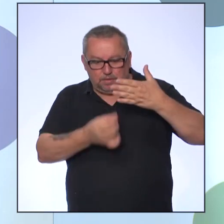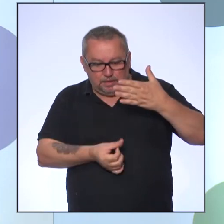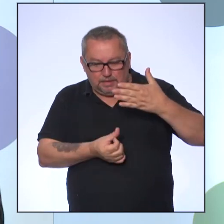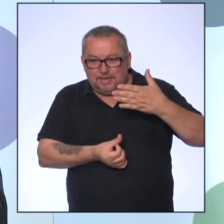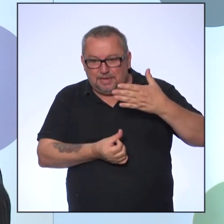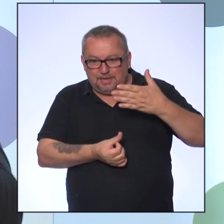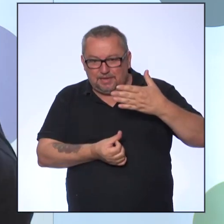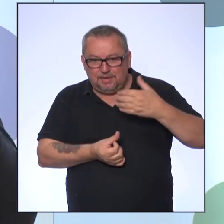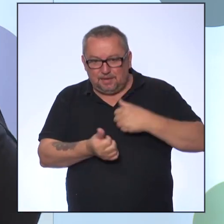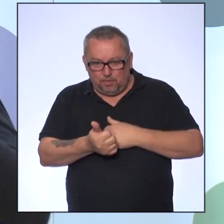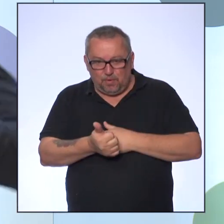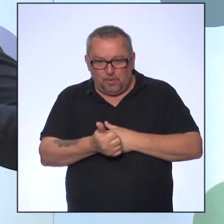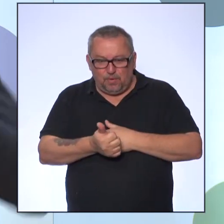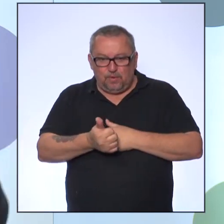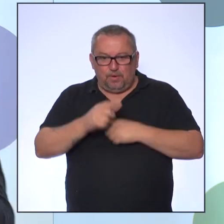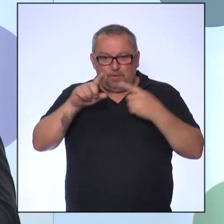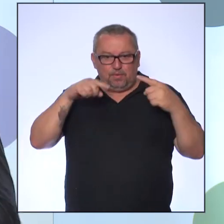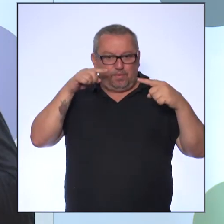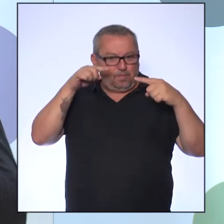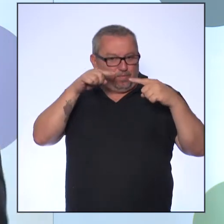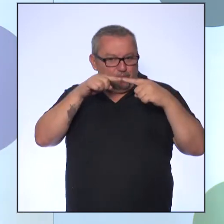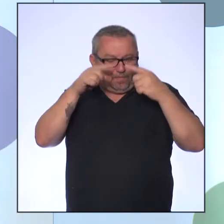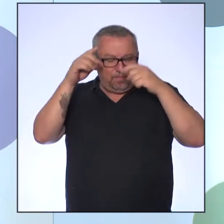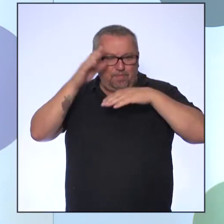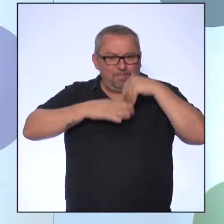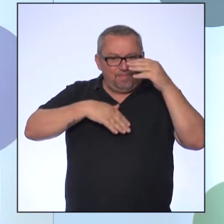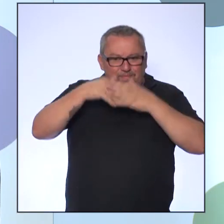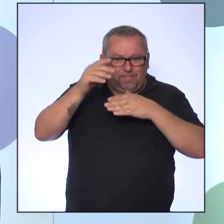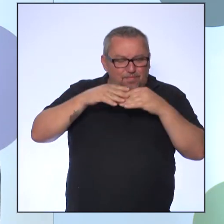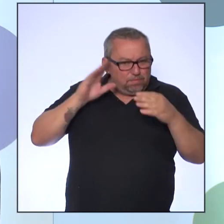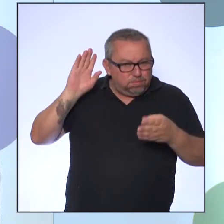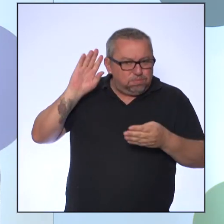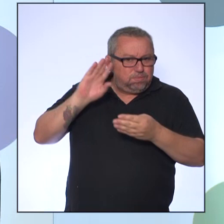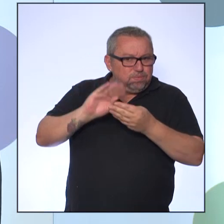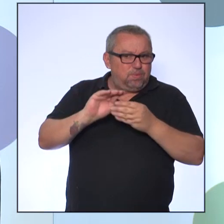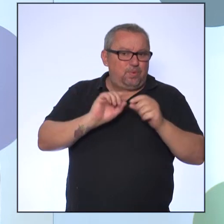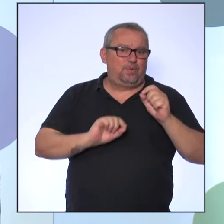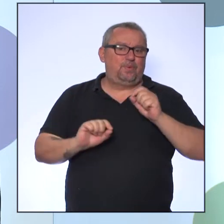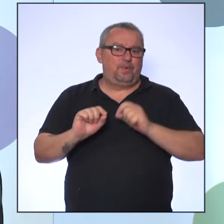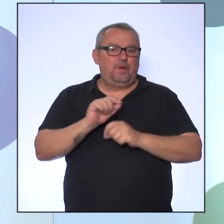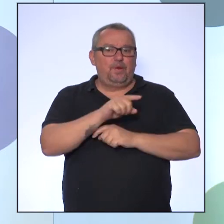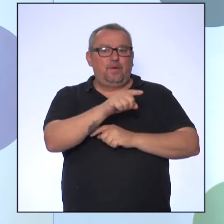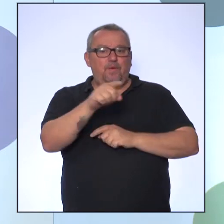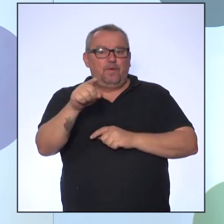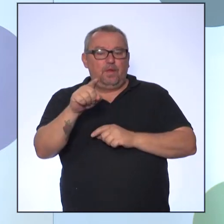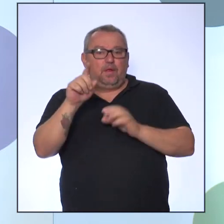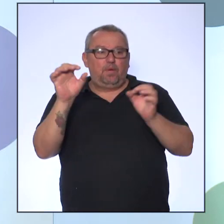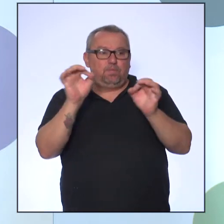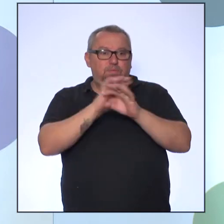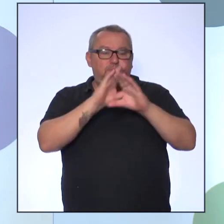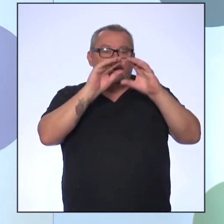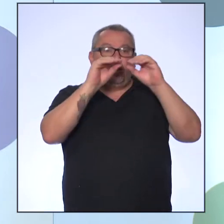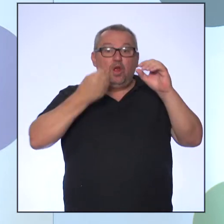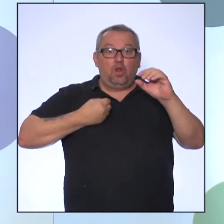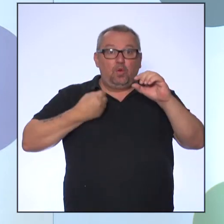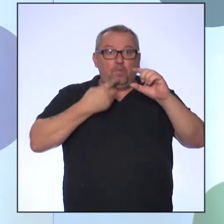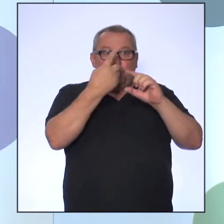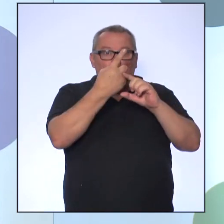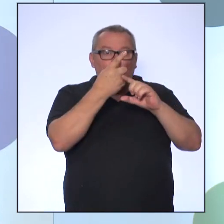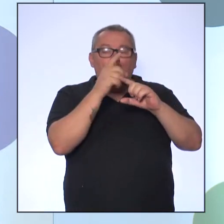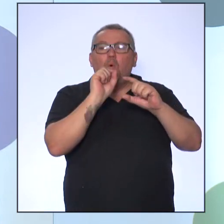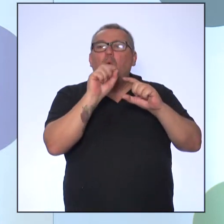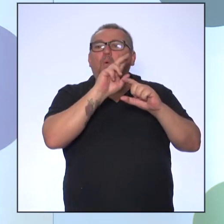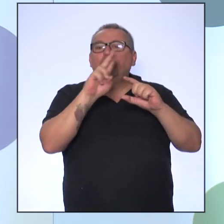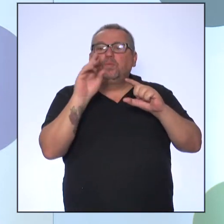sexta. E aí, a ideia, de uma forma bem prática e resumida, né, é que você complete onde tem os números um